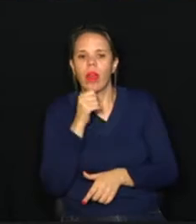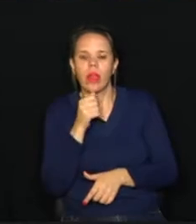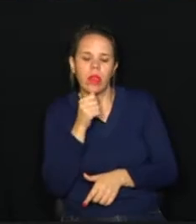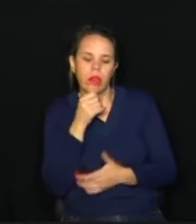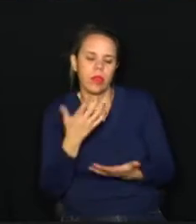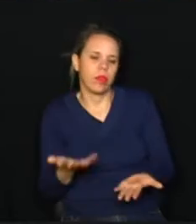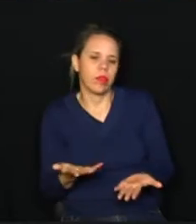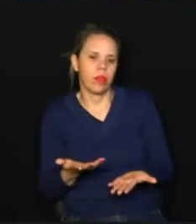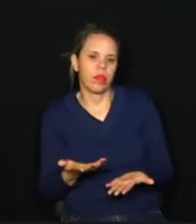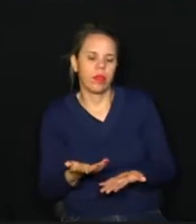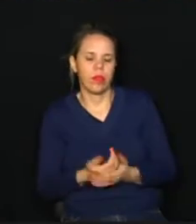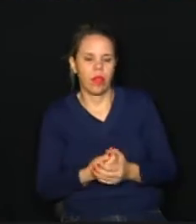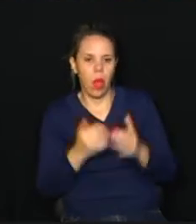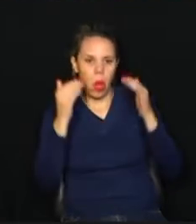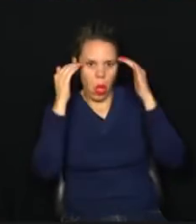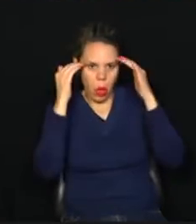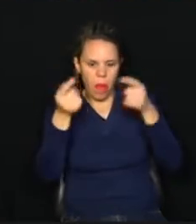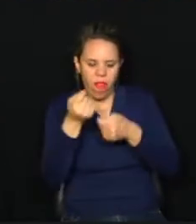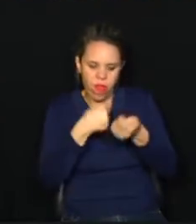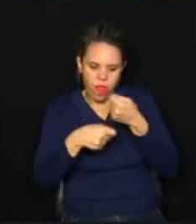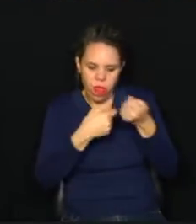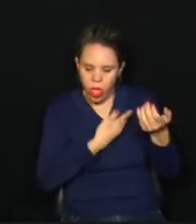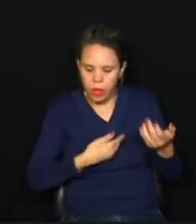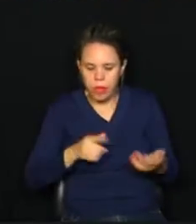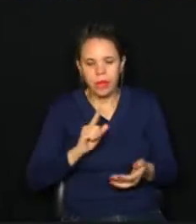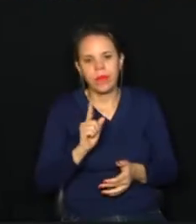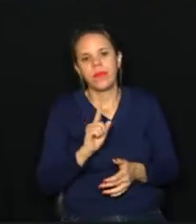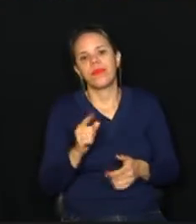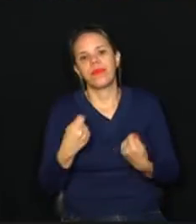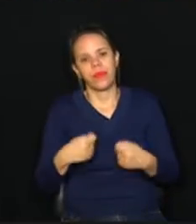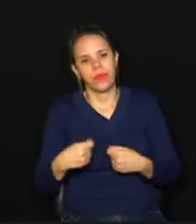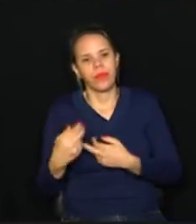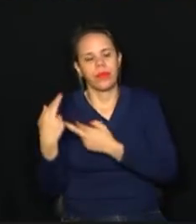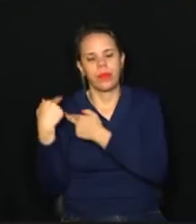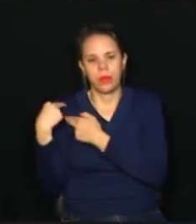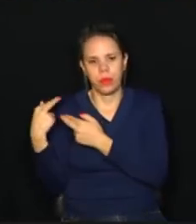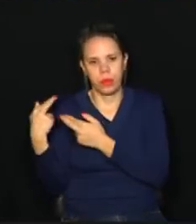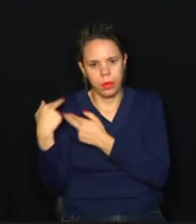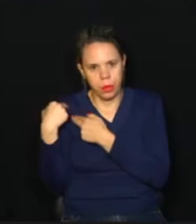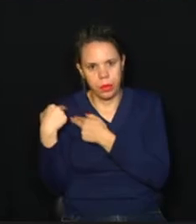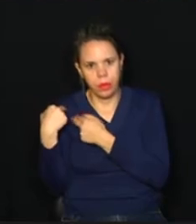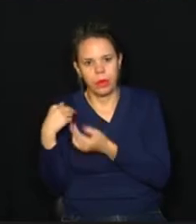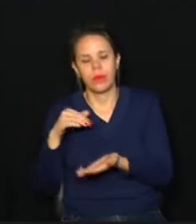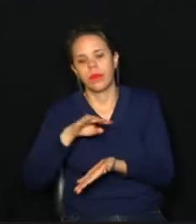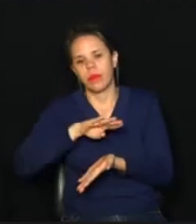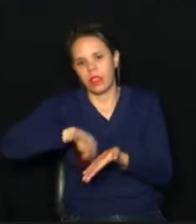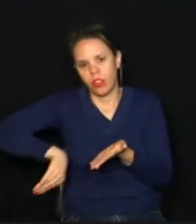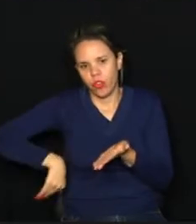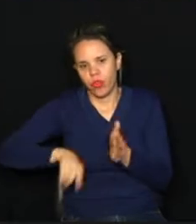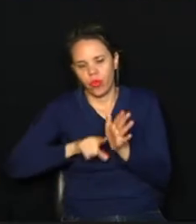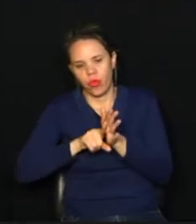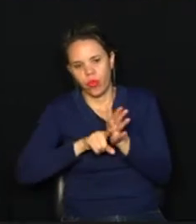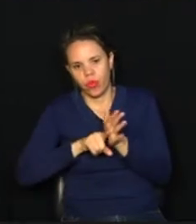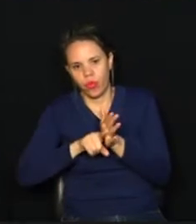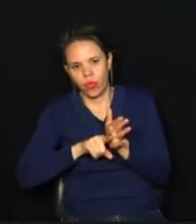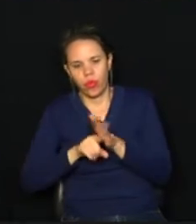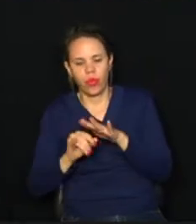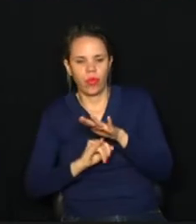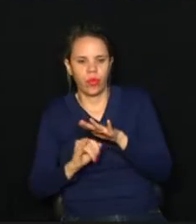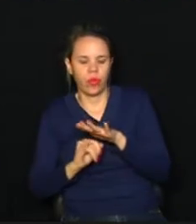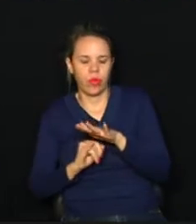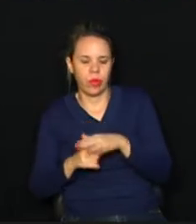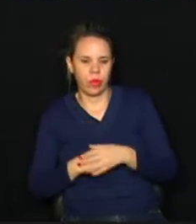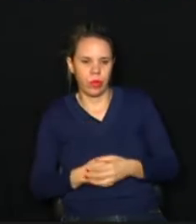da área de economia governamental, responsável pela extinção dos institutos de pesquisa. E